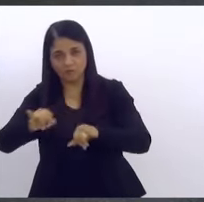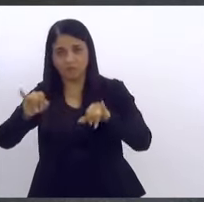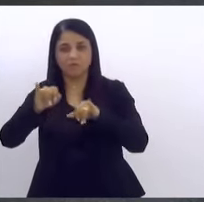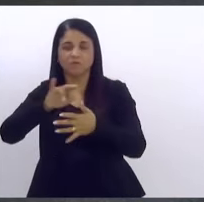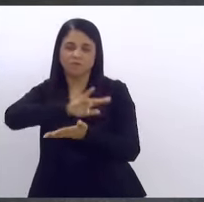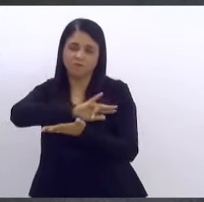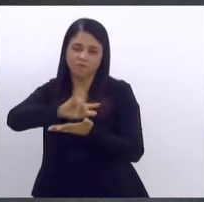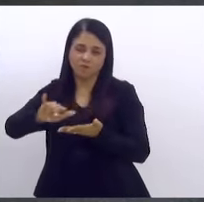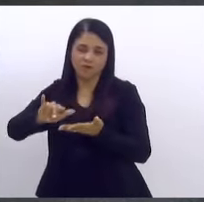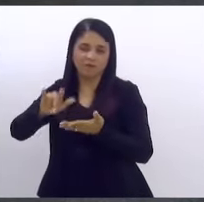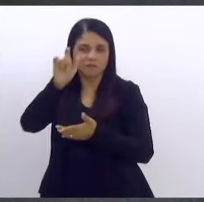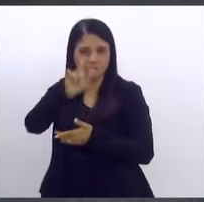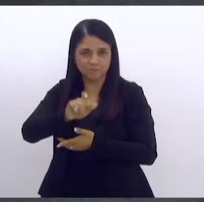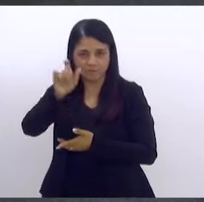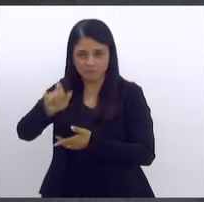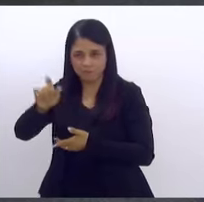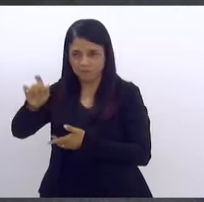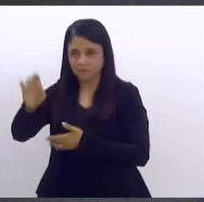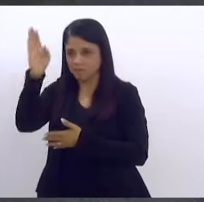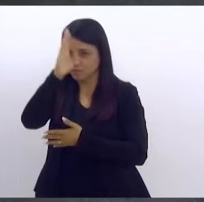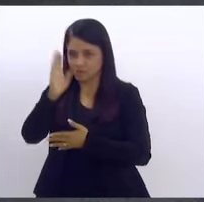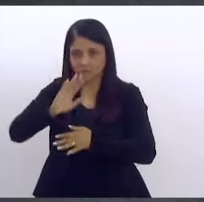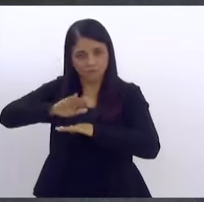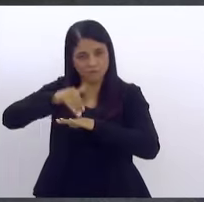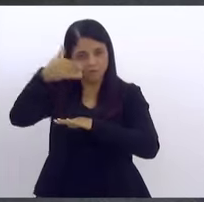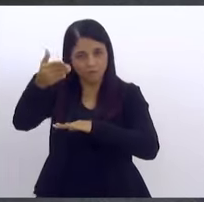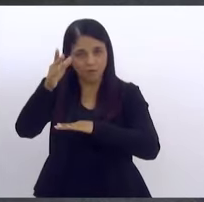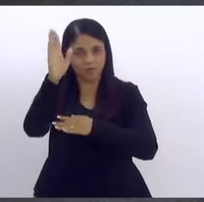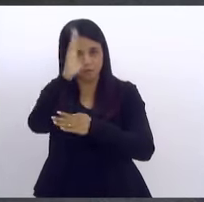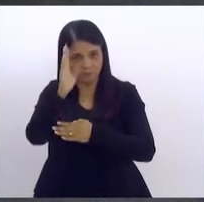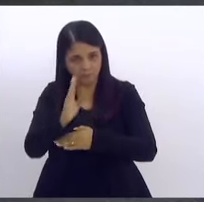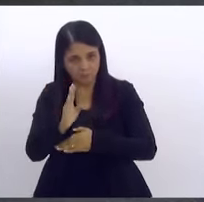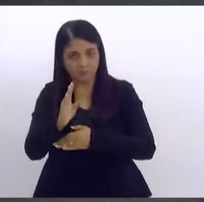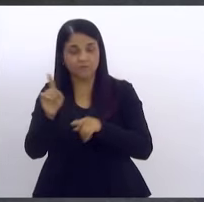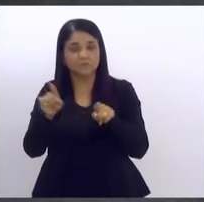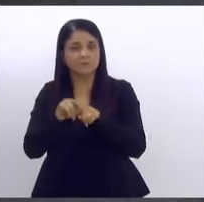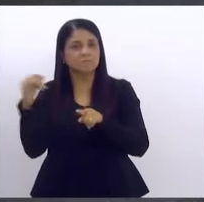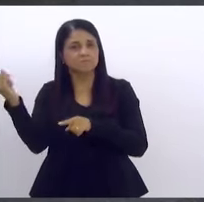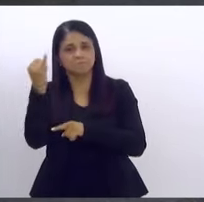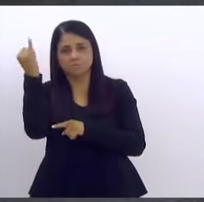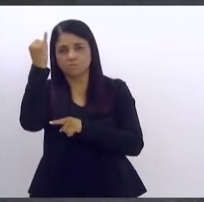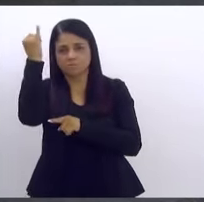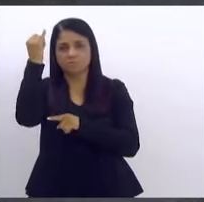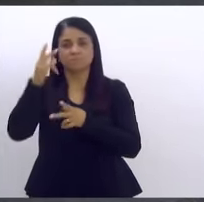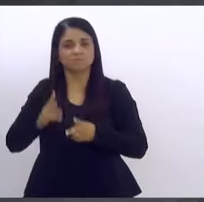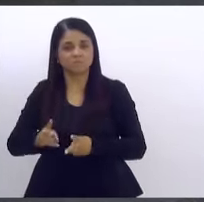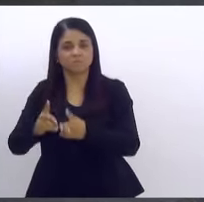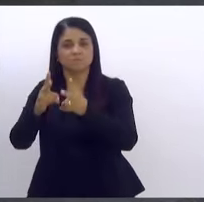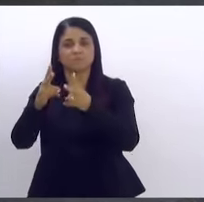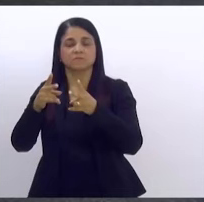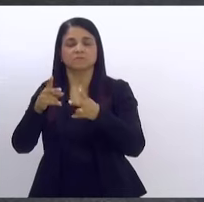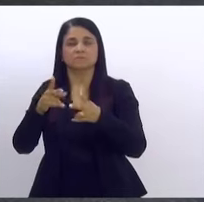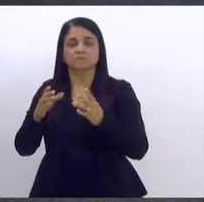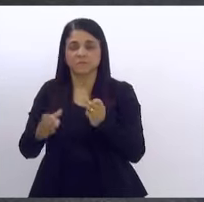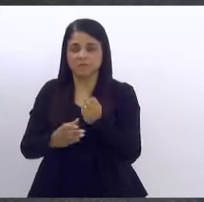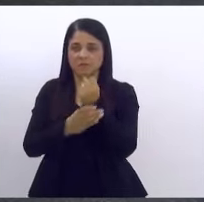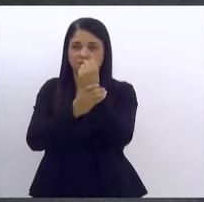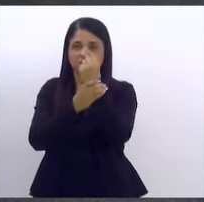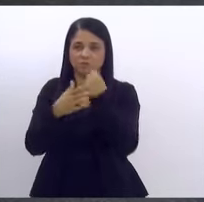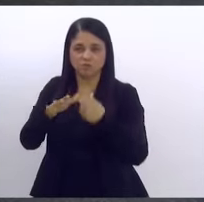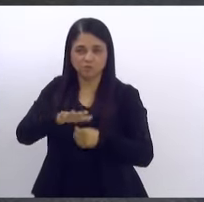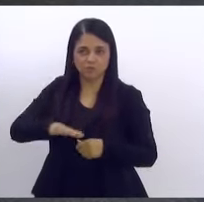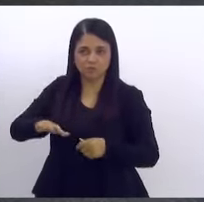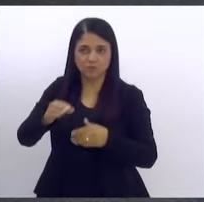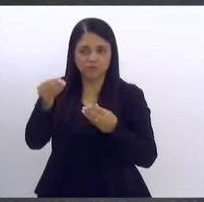diversos realizadores nacionais e internacionais, e é importantíssimo para que nós continuemos não só garantindo o espaço